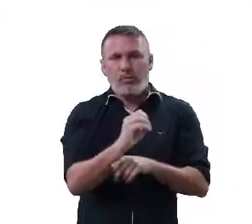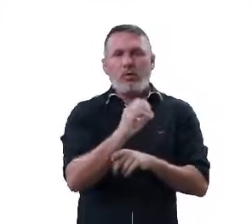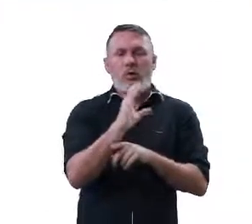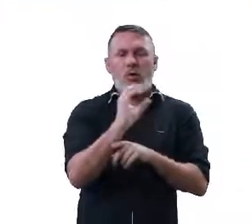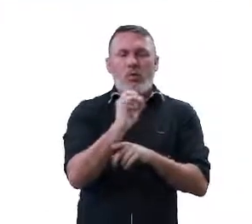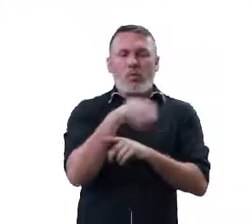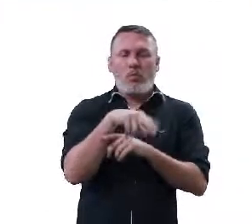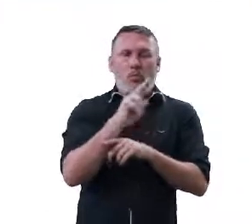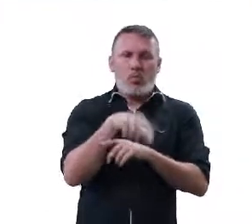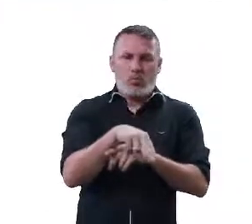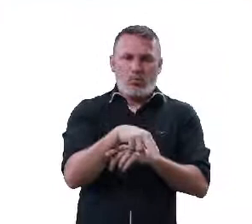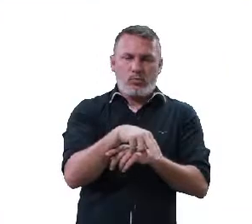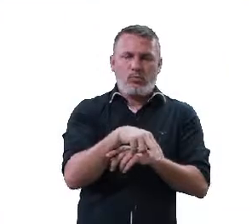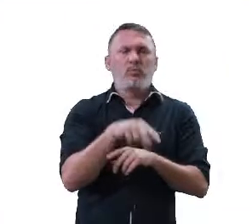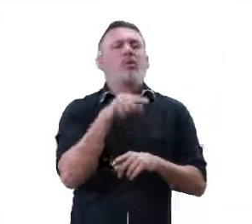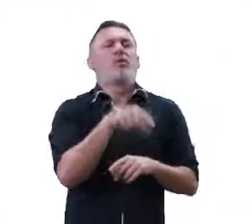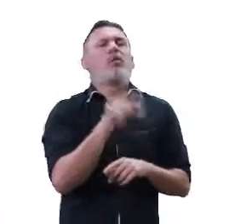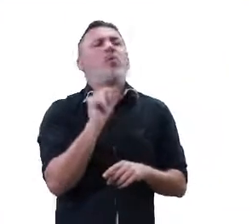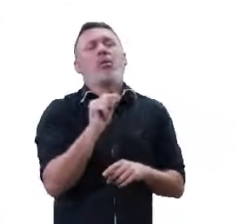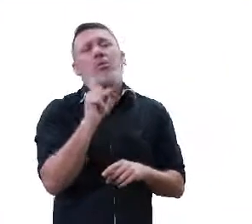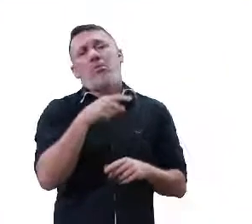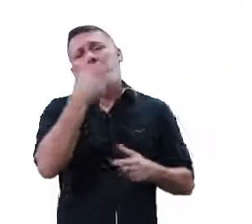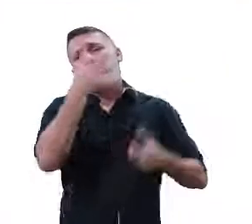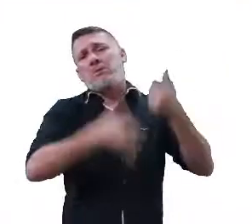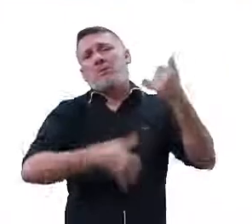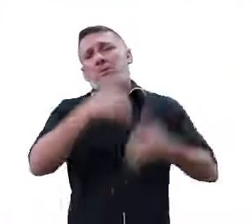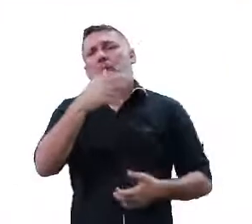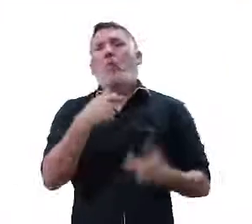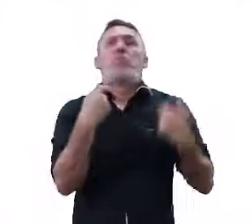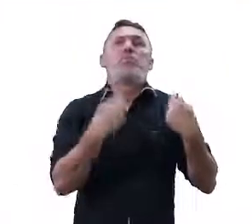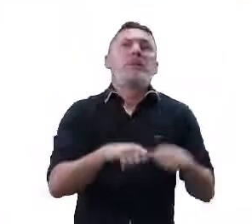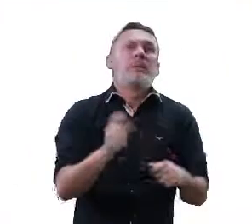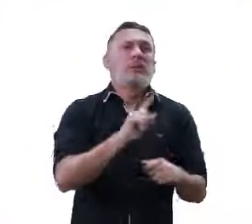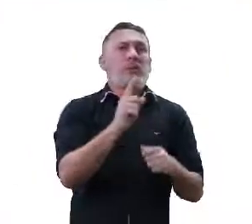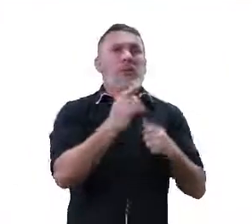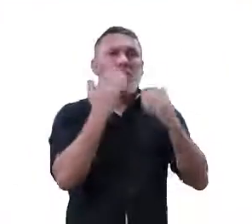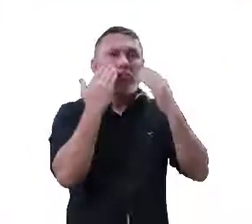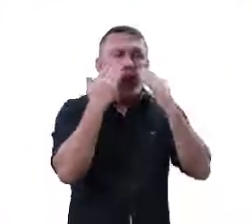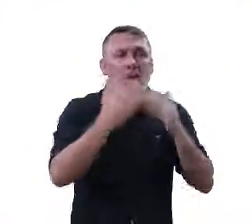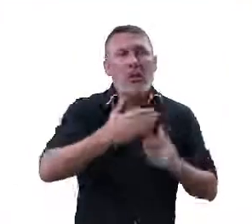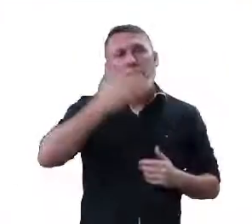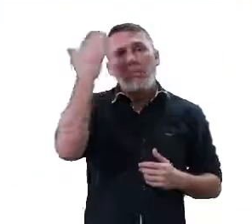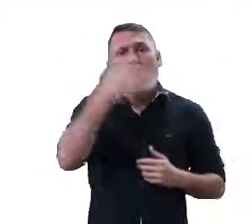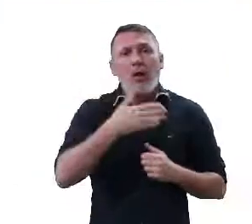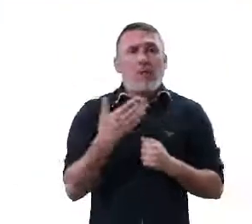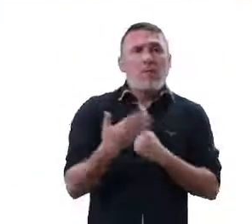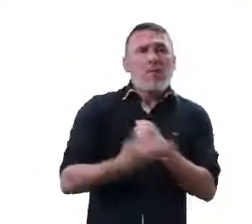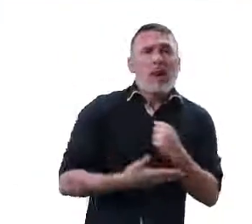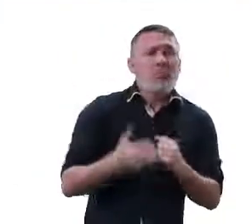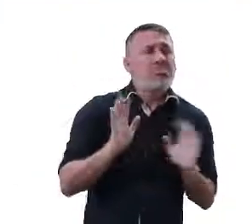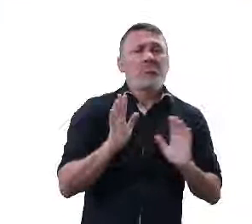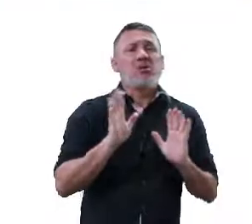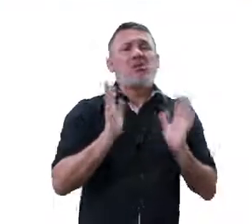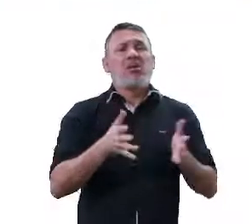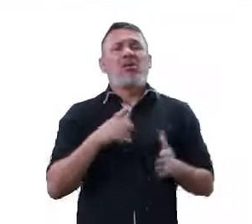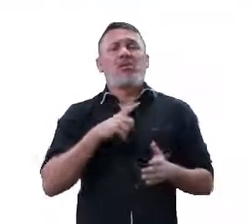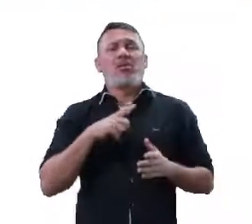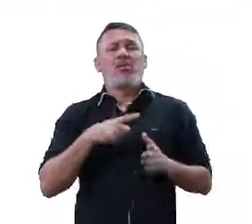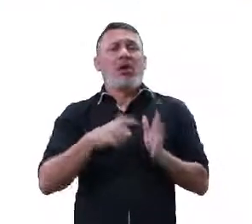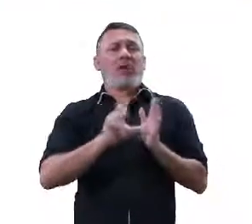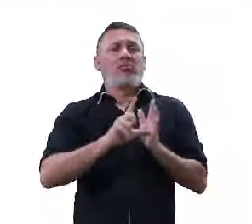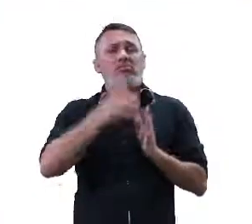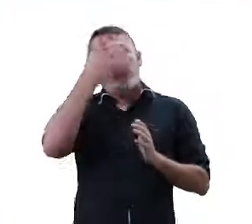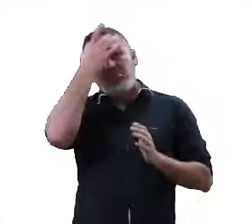sociólogos vão se apropriar disso, é uma forma de explicação que não necessita de comprovação. As pessoas trazem